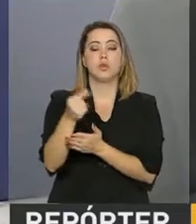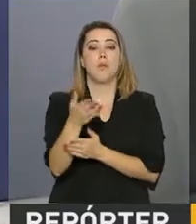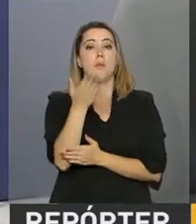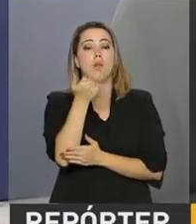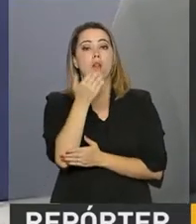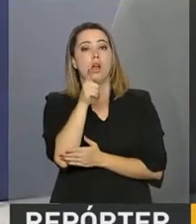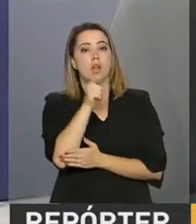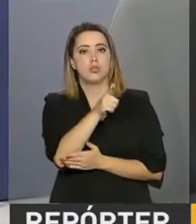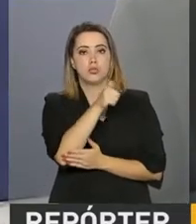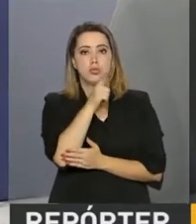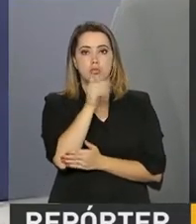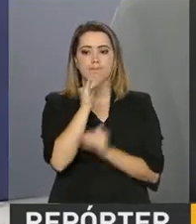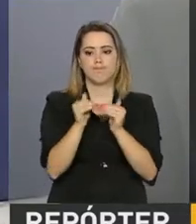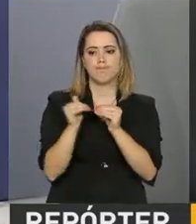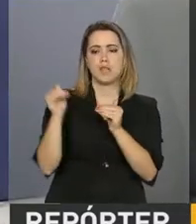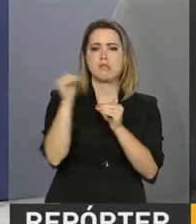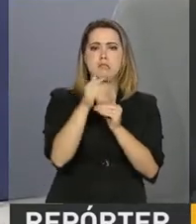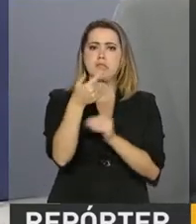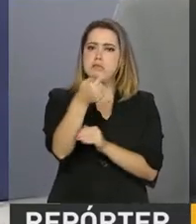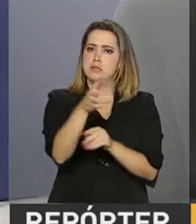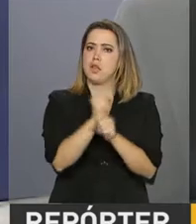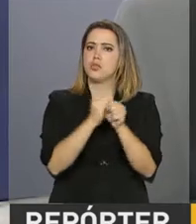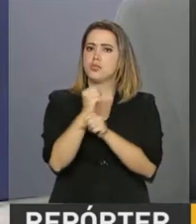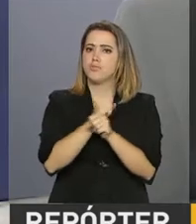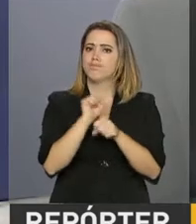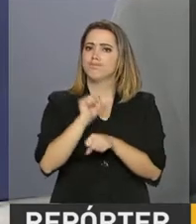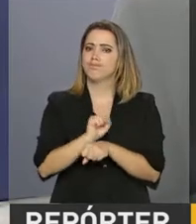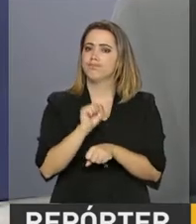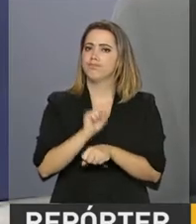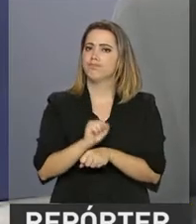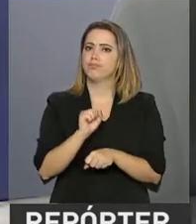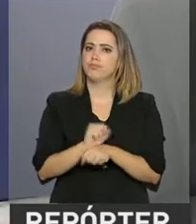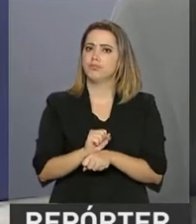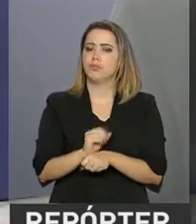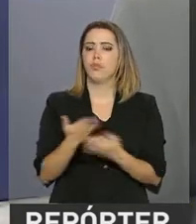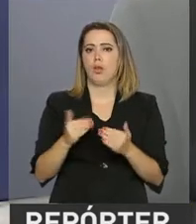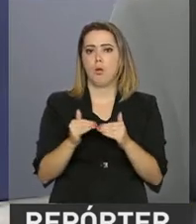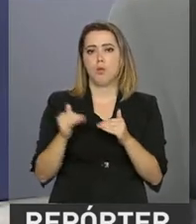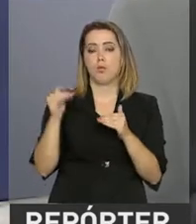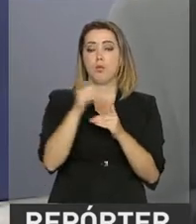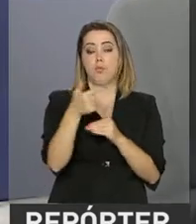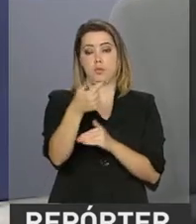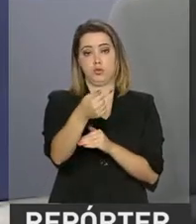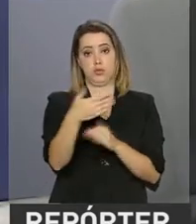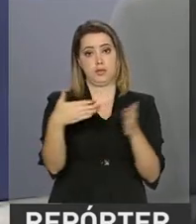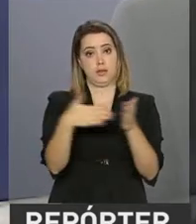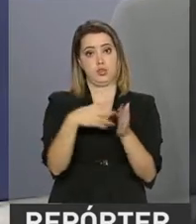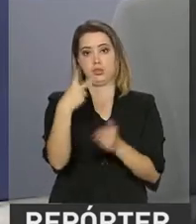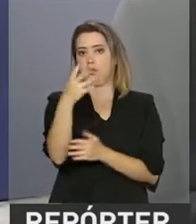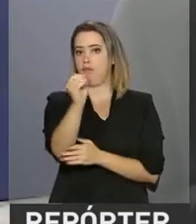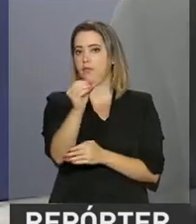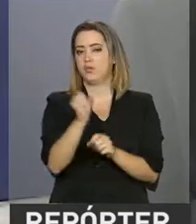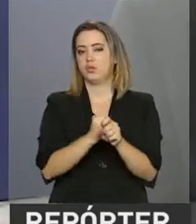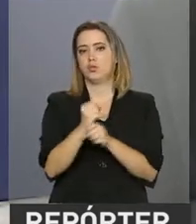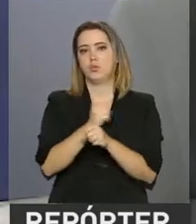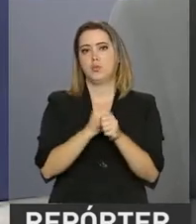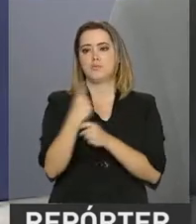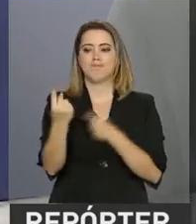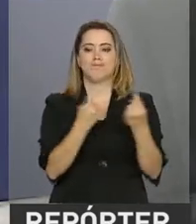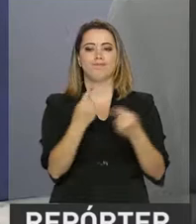escolar estava há sete anos sem reajuste o aumento varia de 7 a 20 por cento por